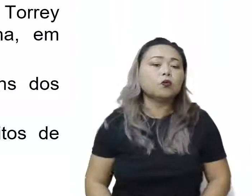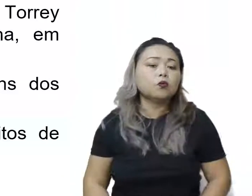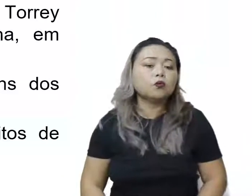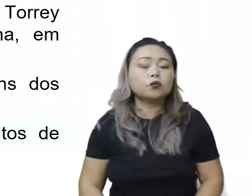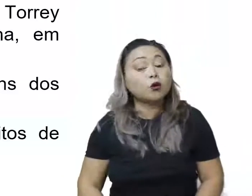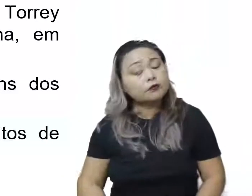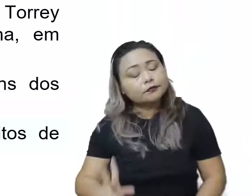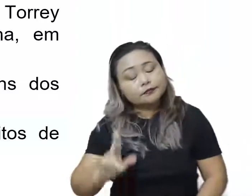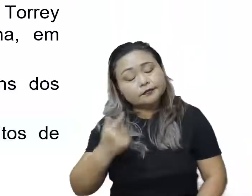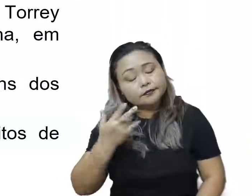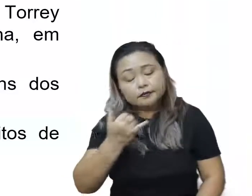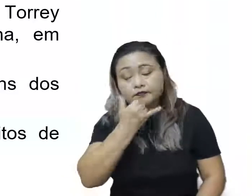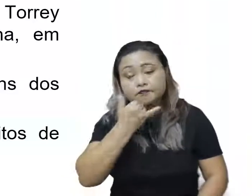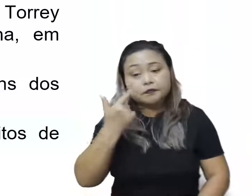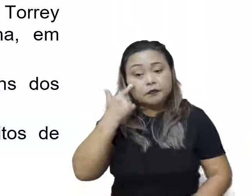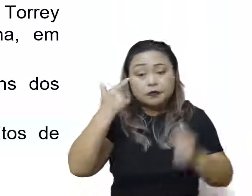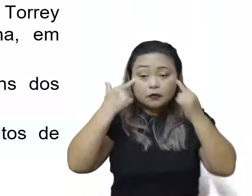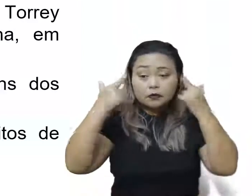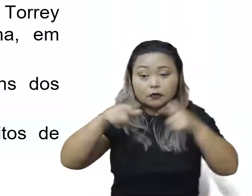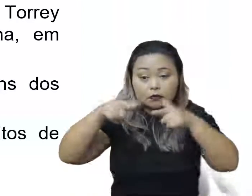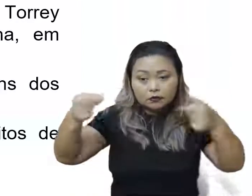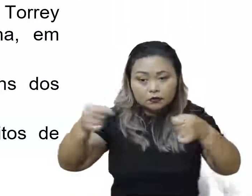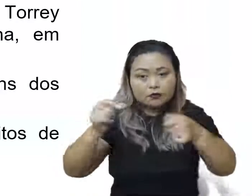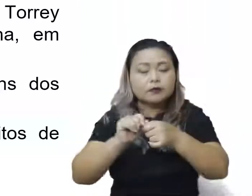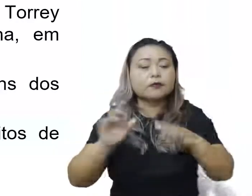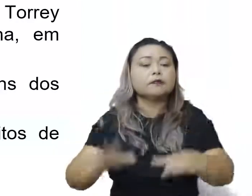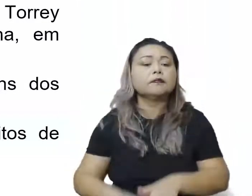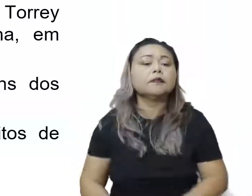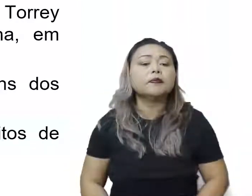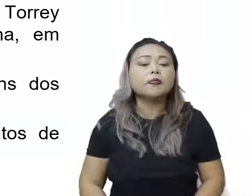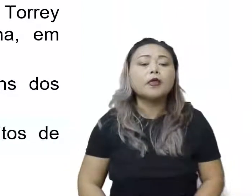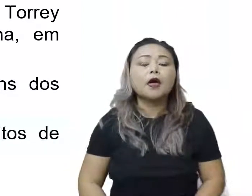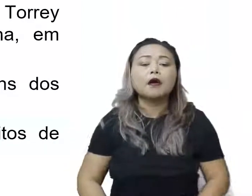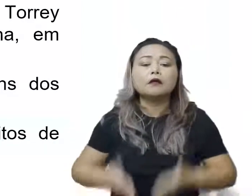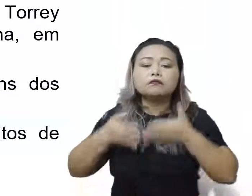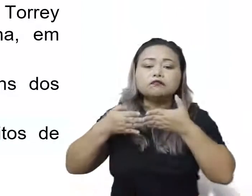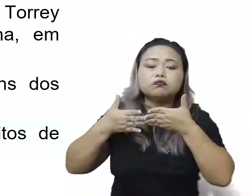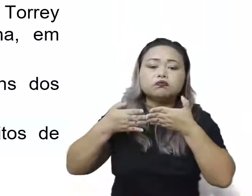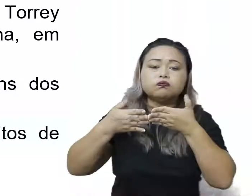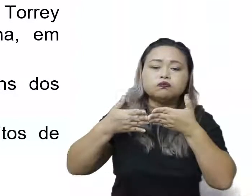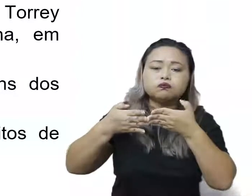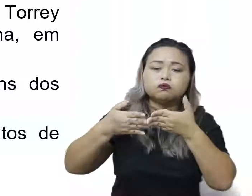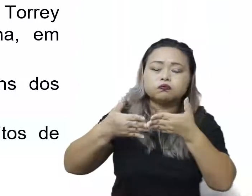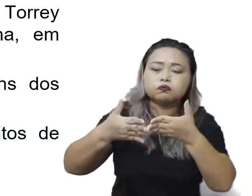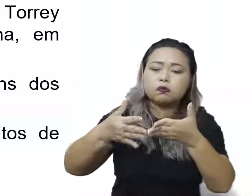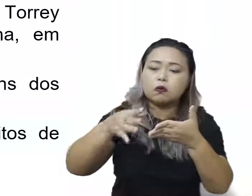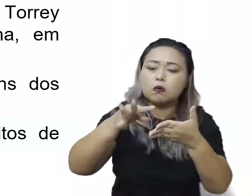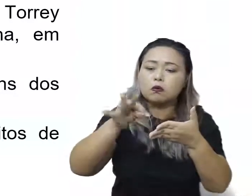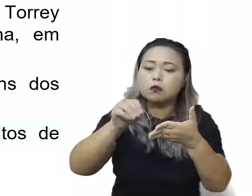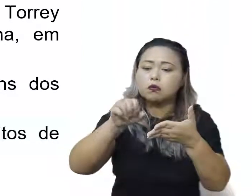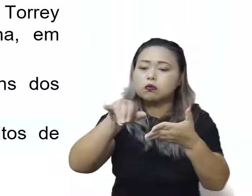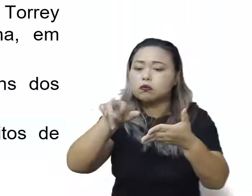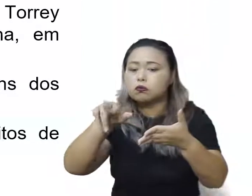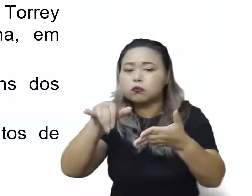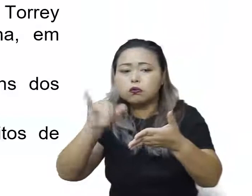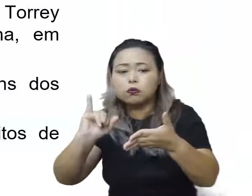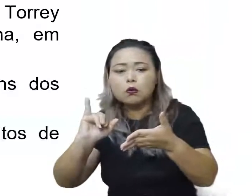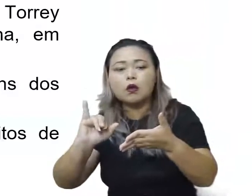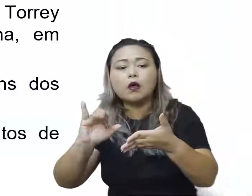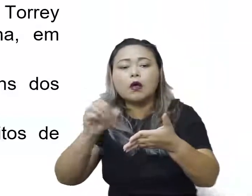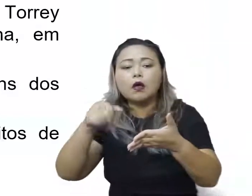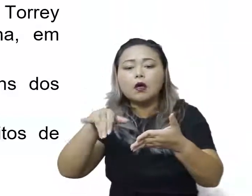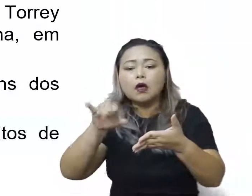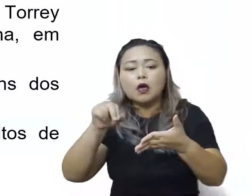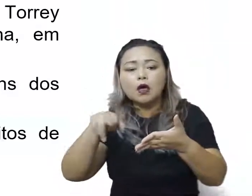O acidente com o navio superpetroleiro Torrey Canyon, ocorrido no Canal da Mancha, em 1967.